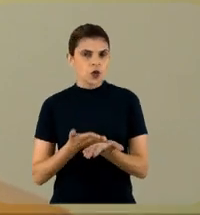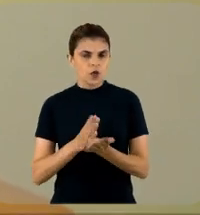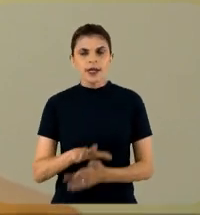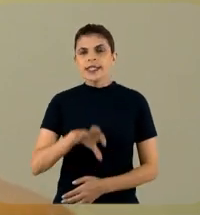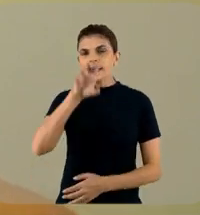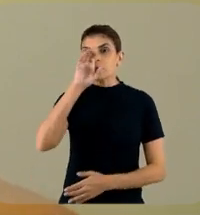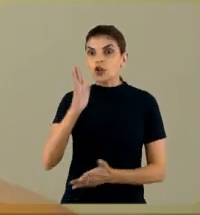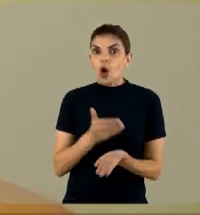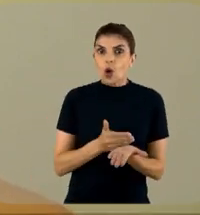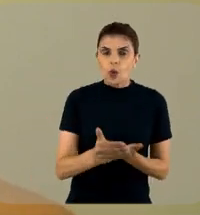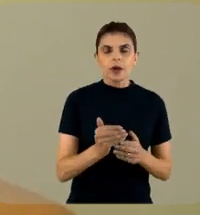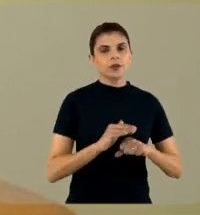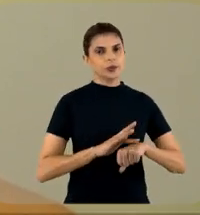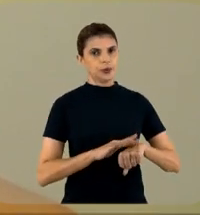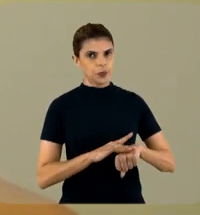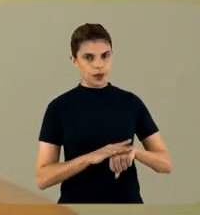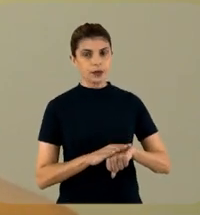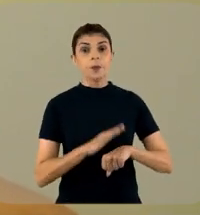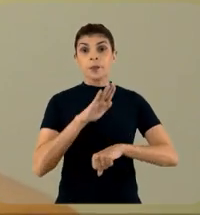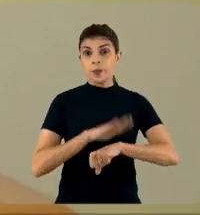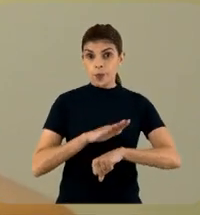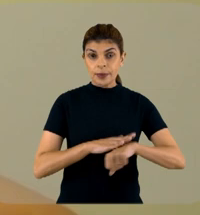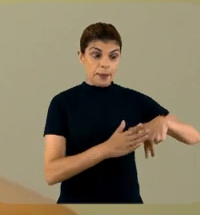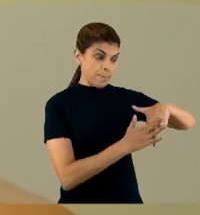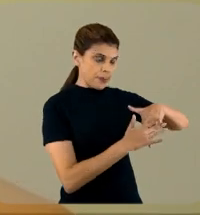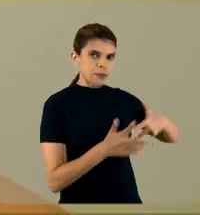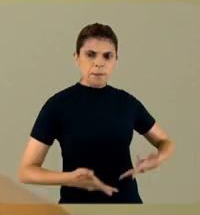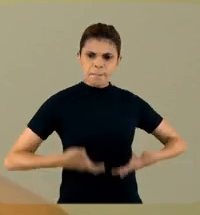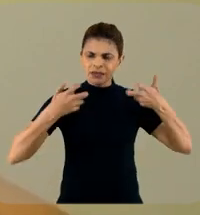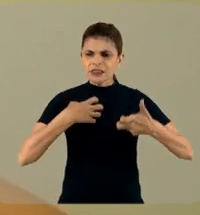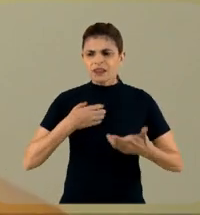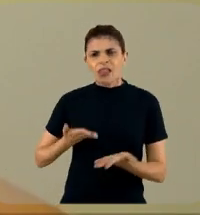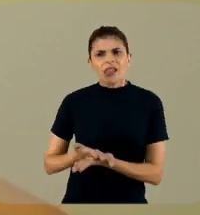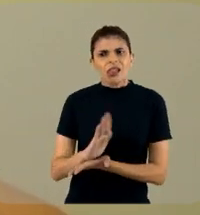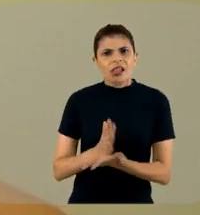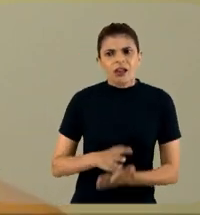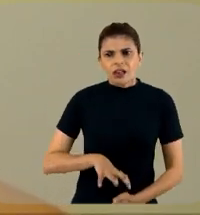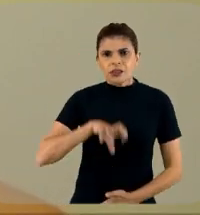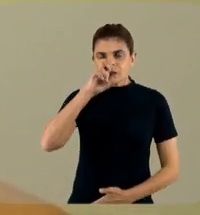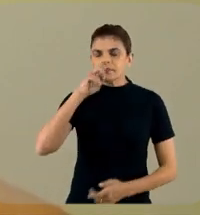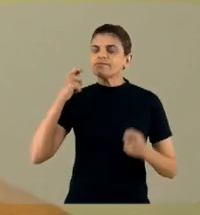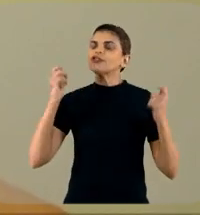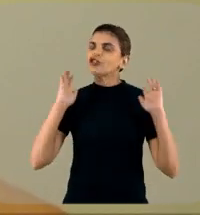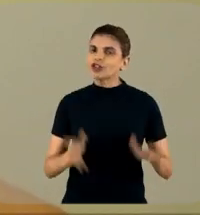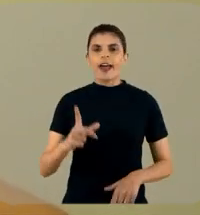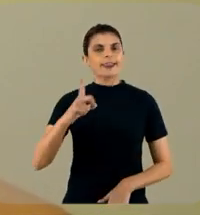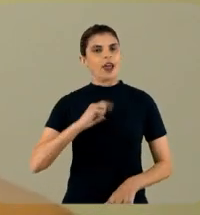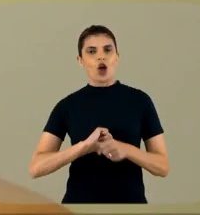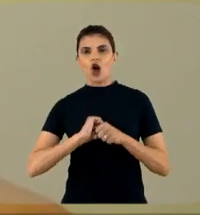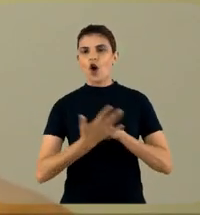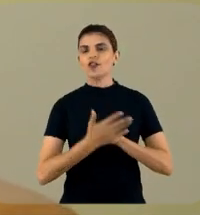respiratório já desde o começo da doença Então a partir do momento em que os pacientes percebem esse desconforto respiratório eles na verdade já